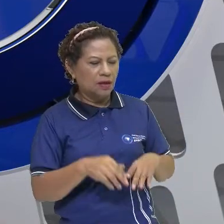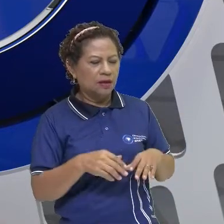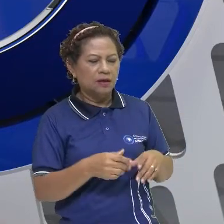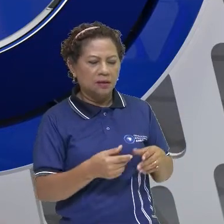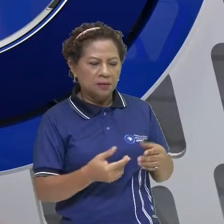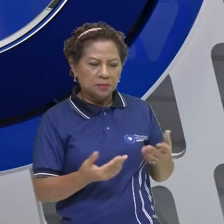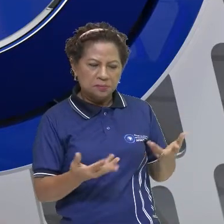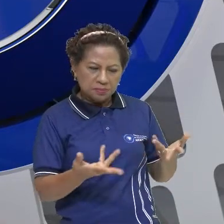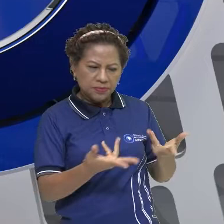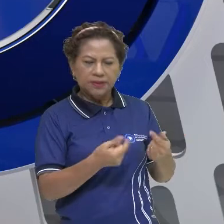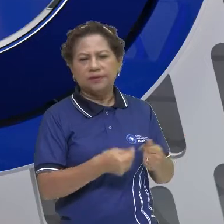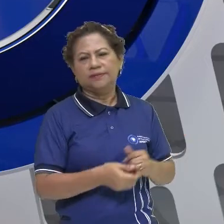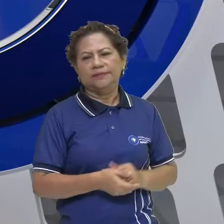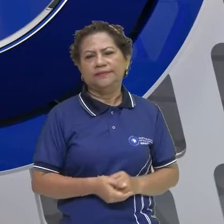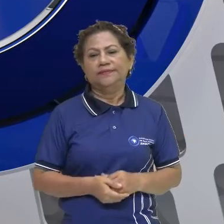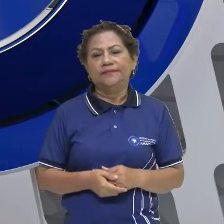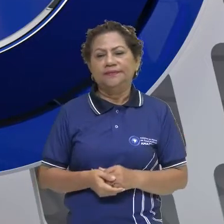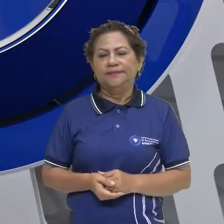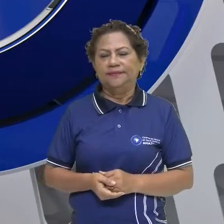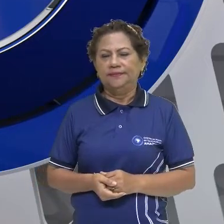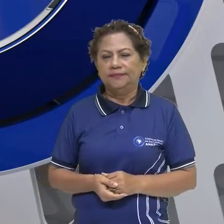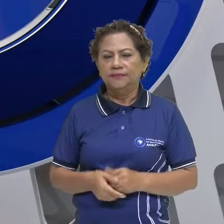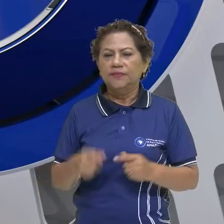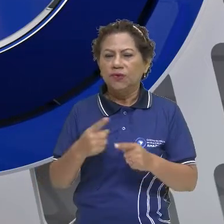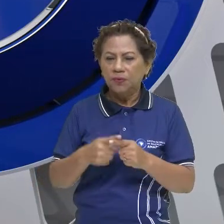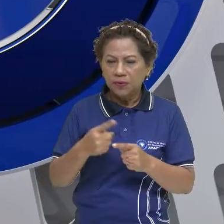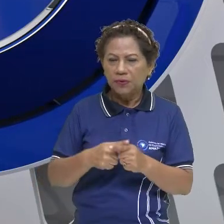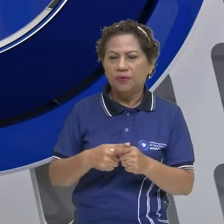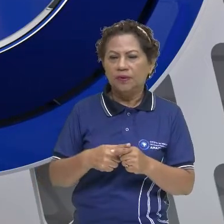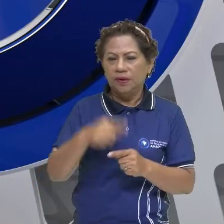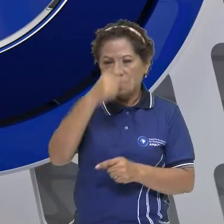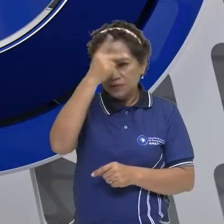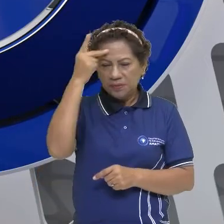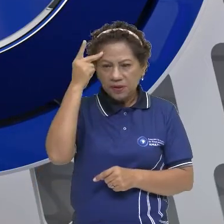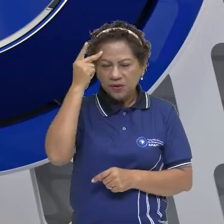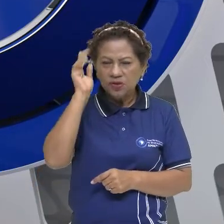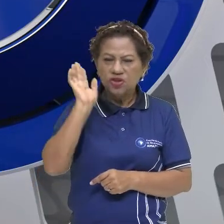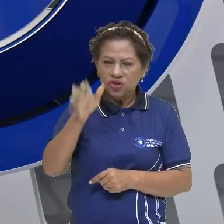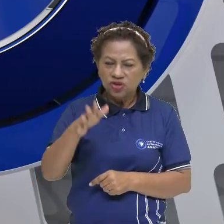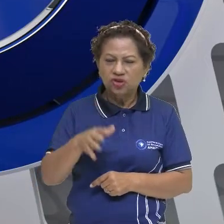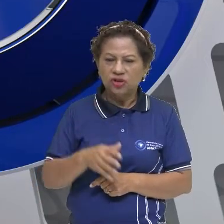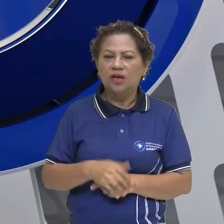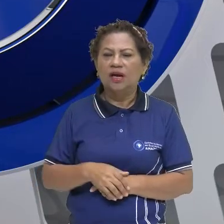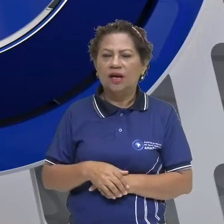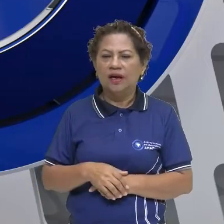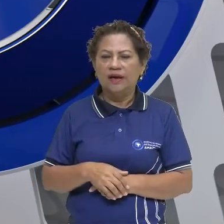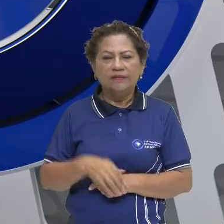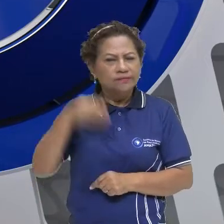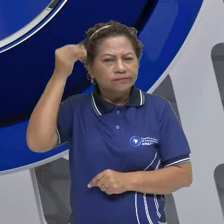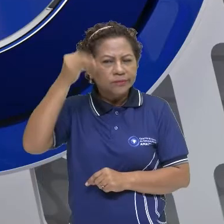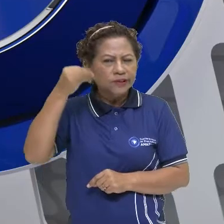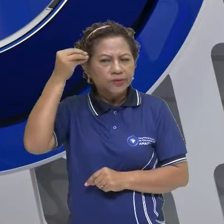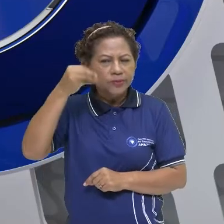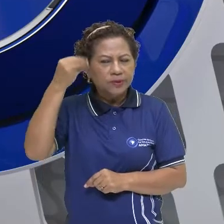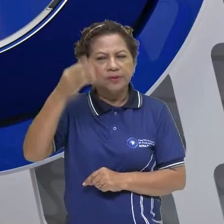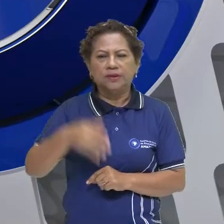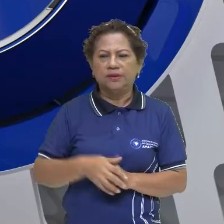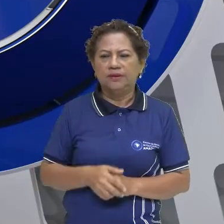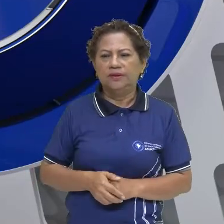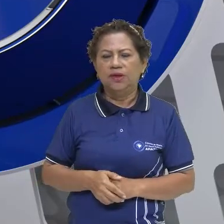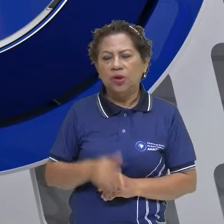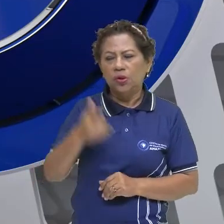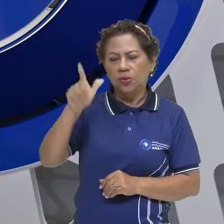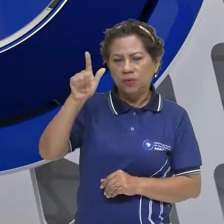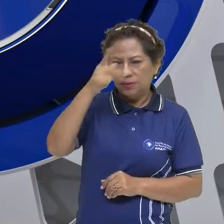desenhar muito bem. Porque faz parte da prática, né? A pessoa nasce com esse dom. E algumas pessoas também